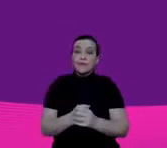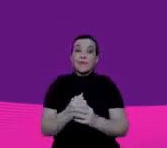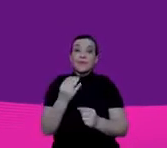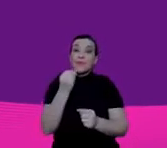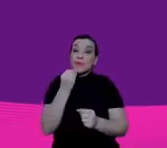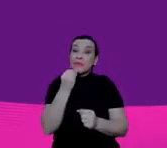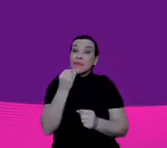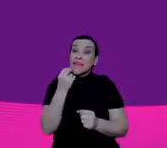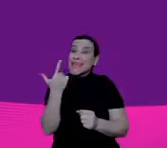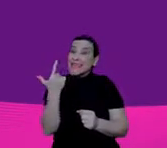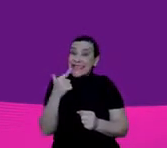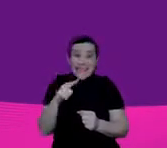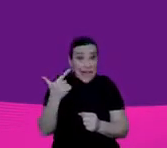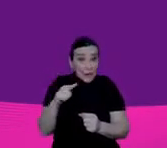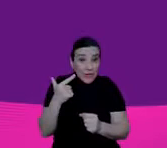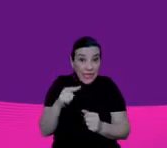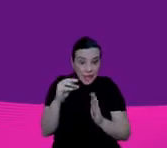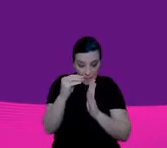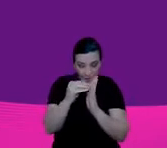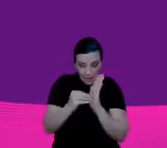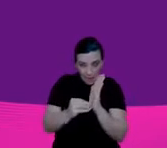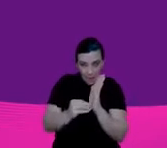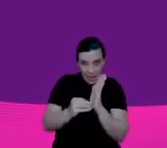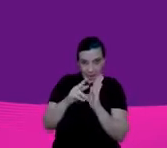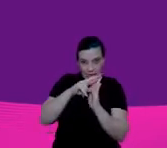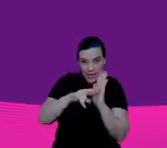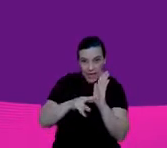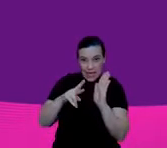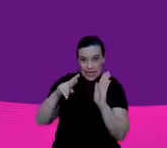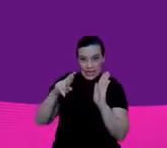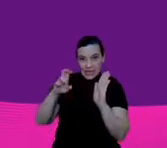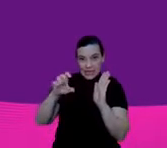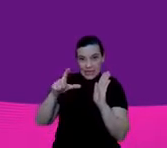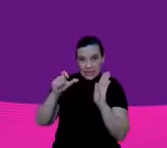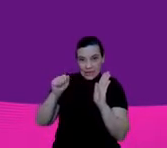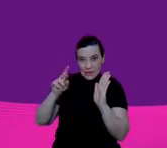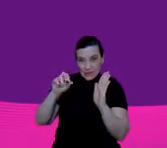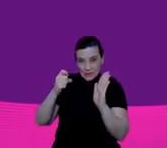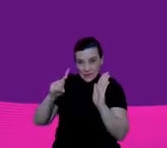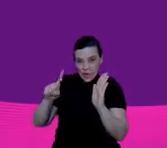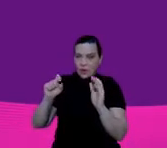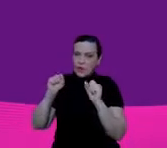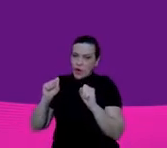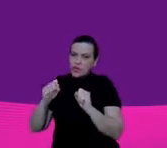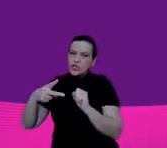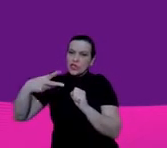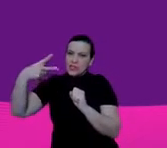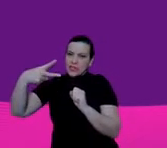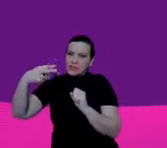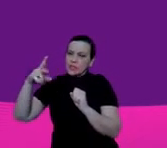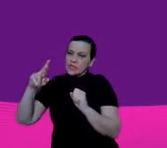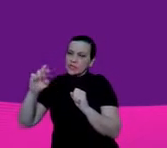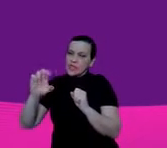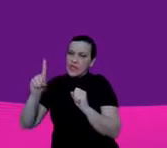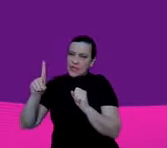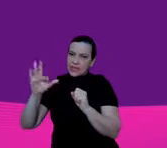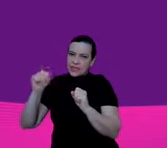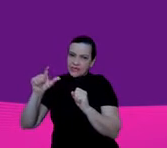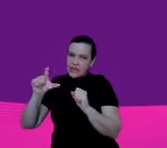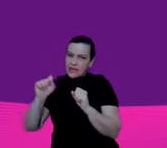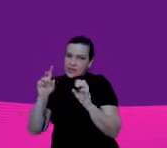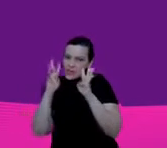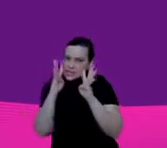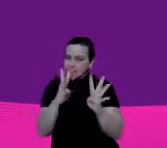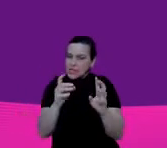você pode ter até dois red flags, mas assim, se você tiver um sinal de alerta, você tem que ter pelo menos um critério de suporte, se você tiver